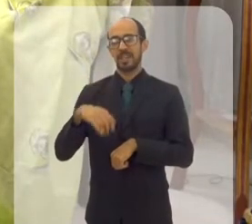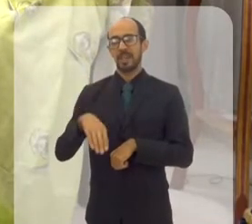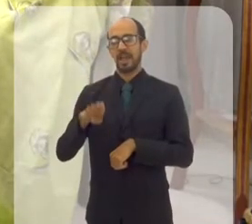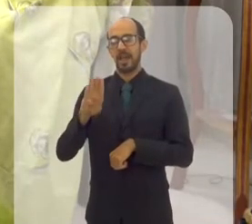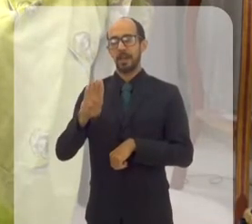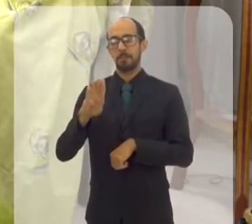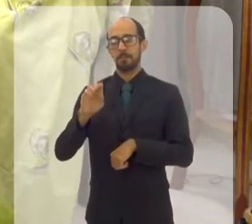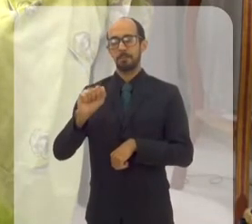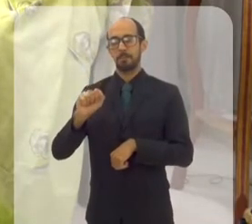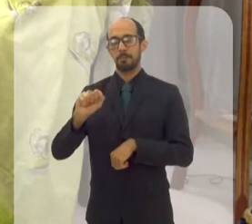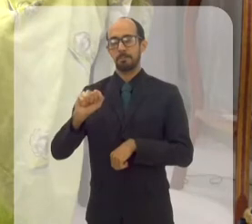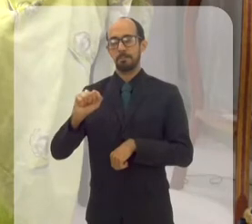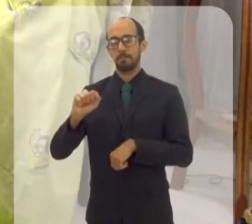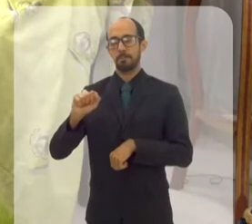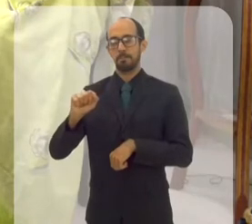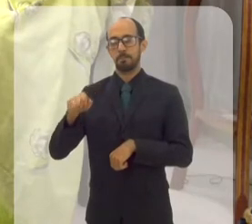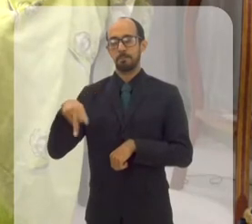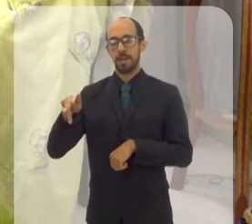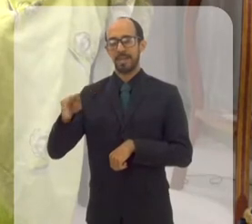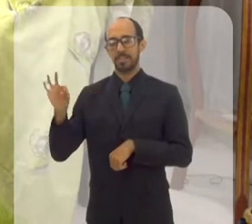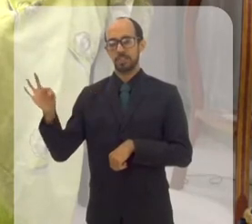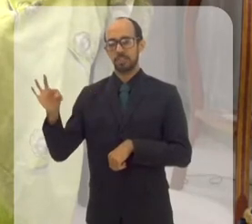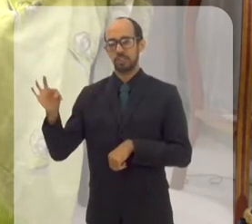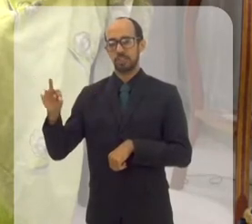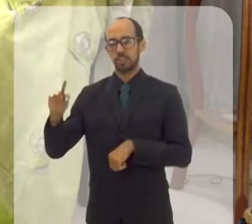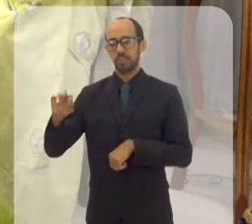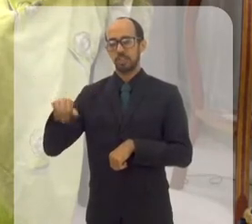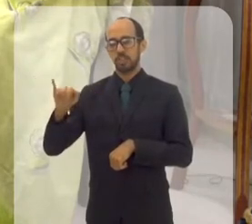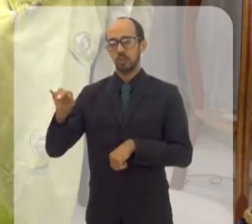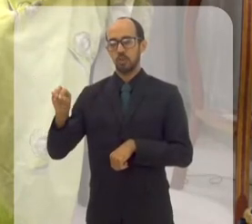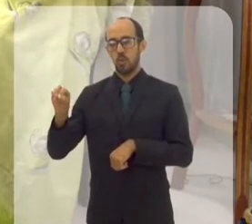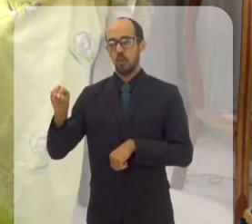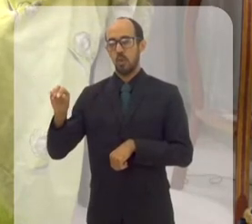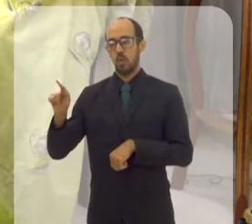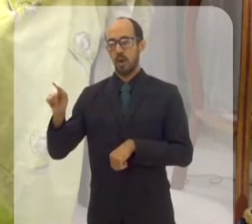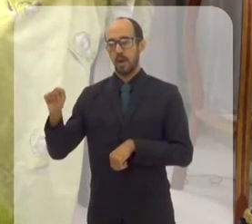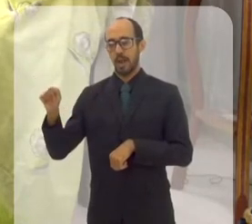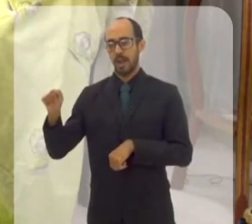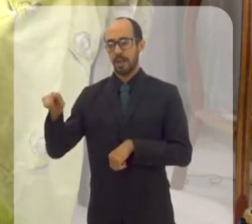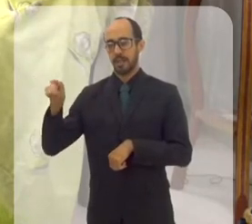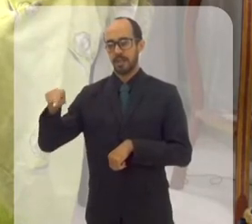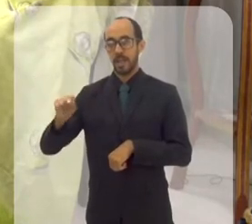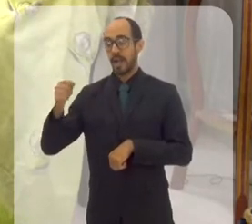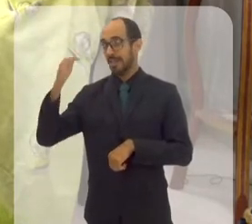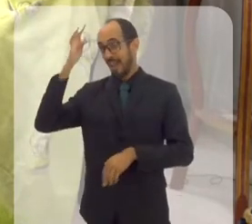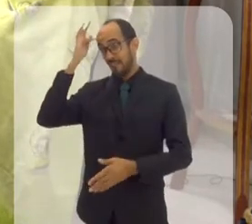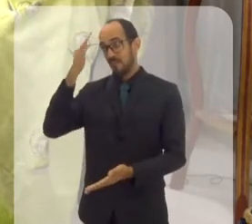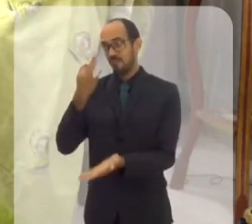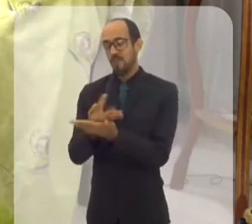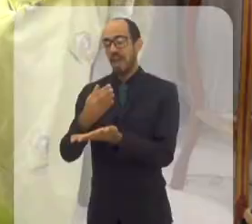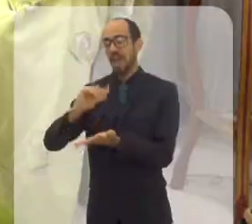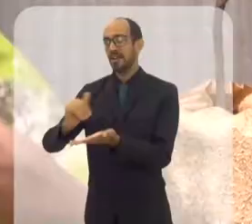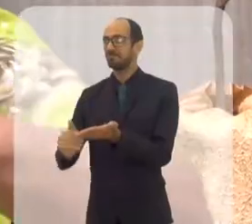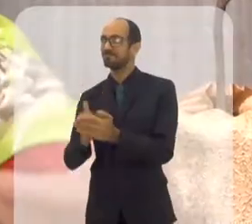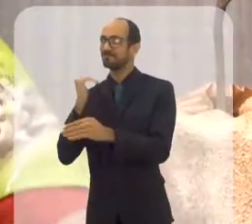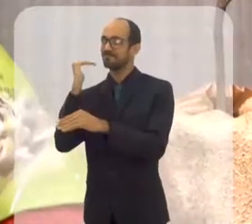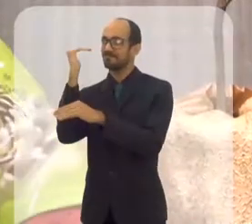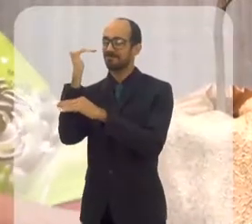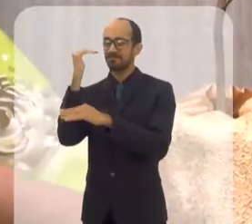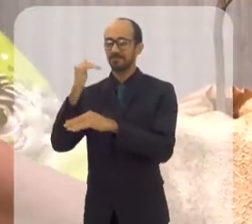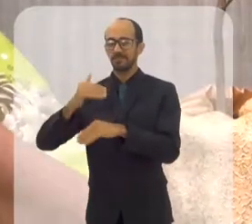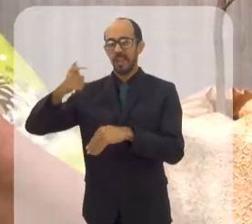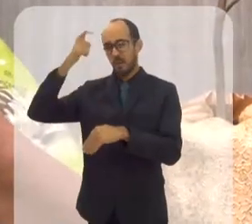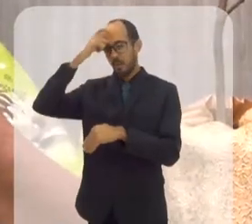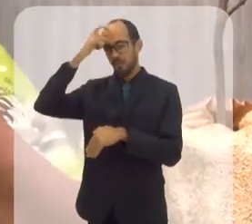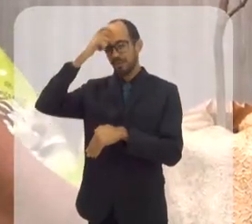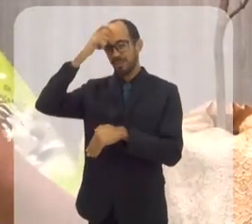se chama Bhakti Yoga, que é a yoga da devoção. Então, é você aprender, através dessas posturas, a